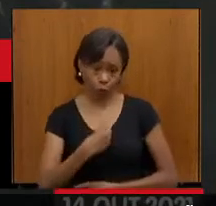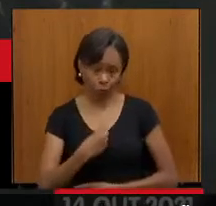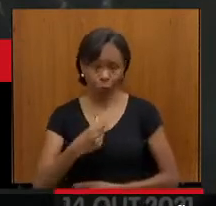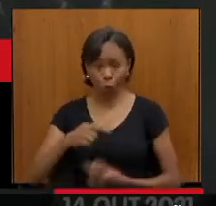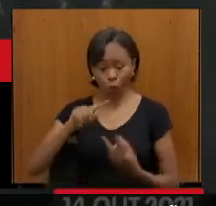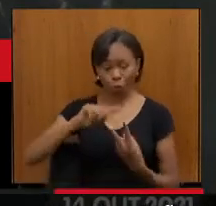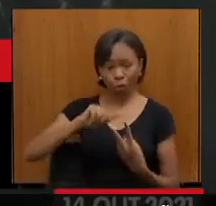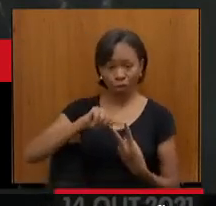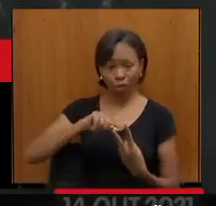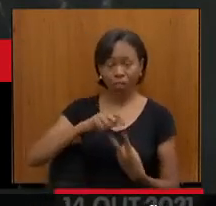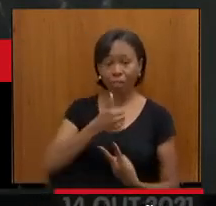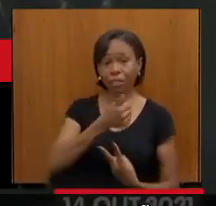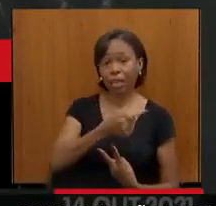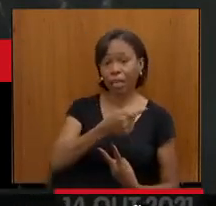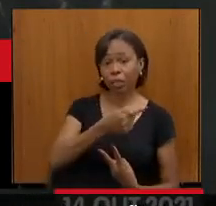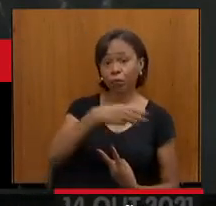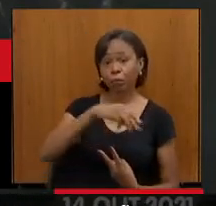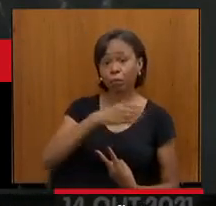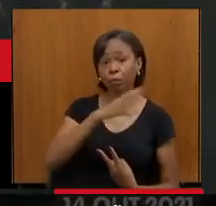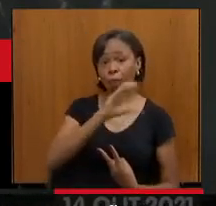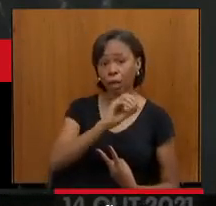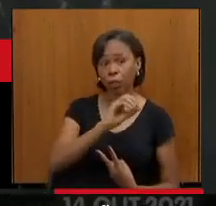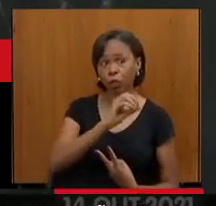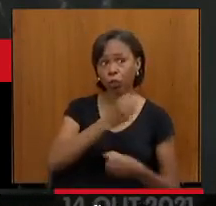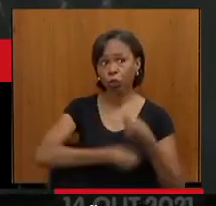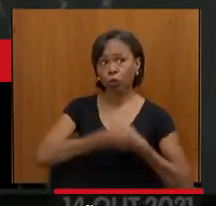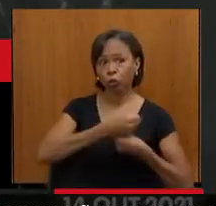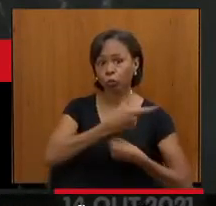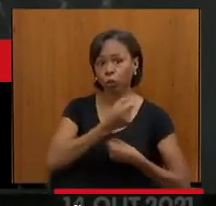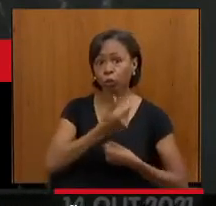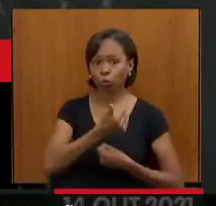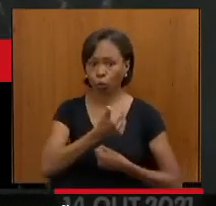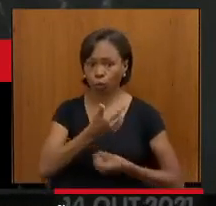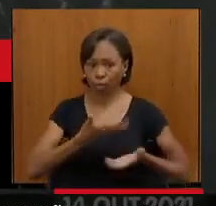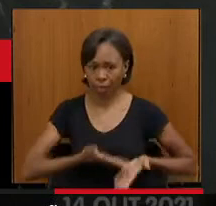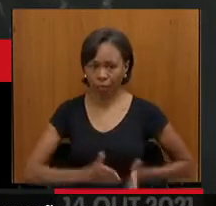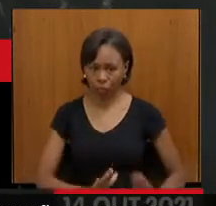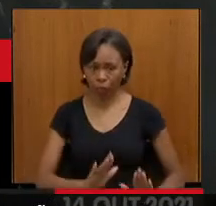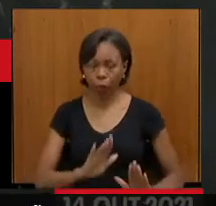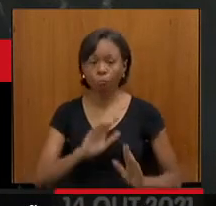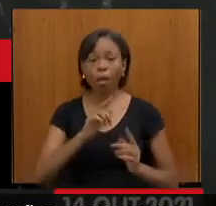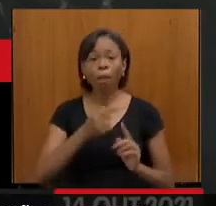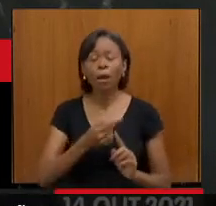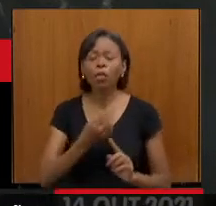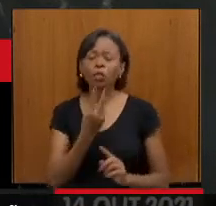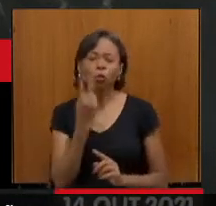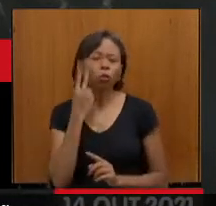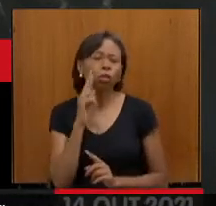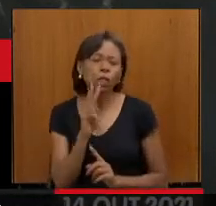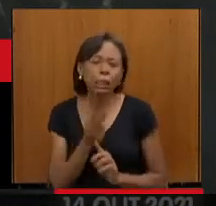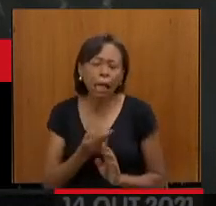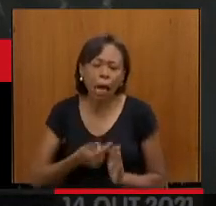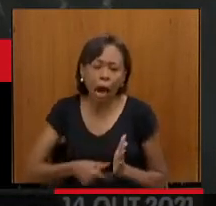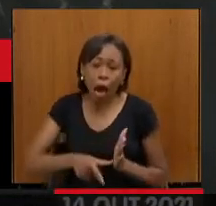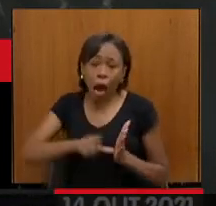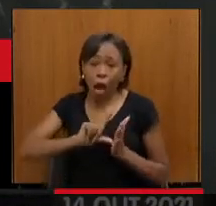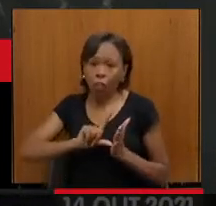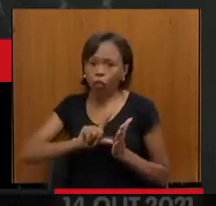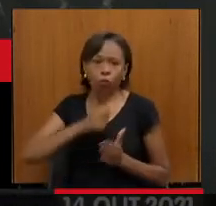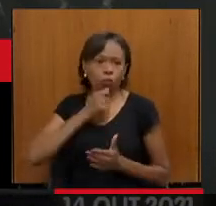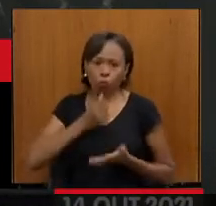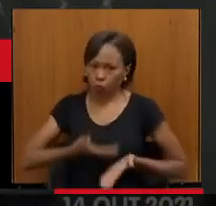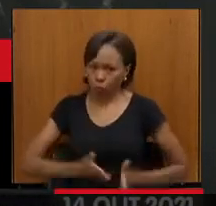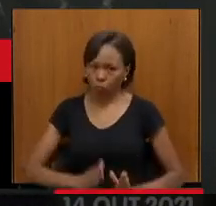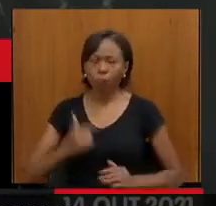17 de março de 2012. 2 dias antes, deputado Carlos Pimenta, nós havíamos ido ao